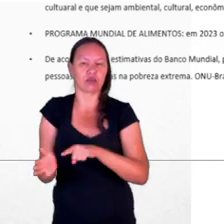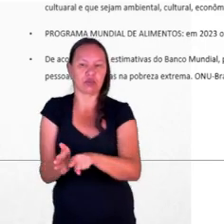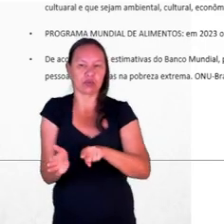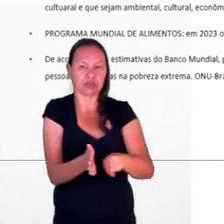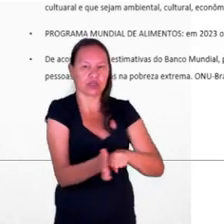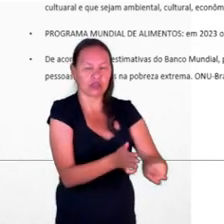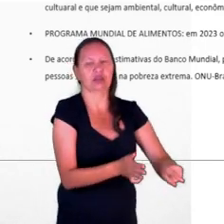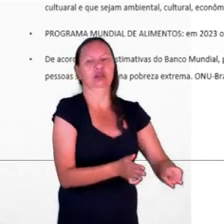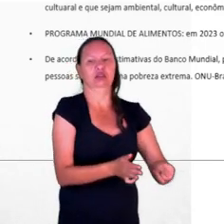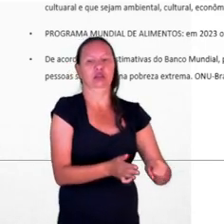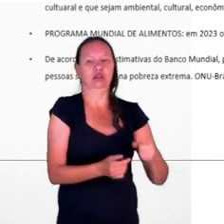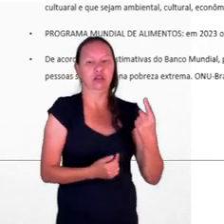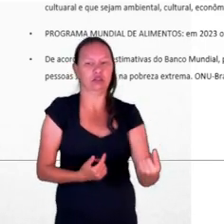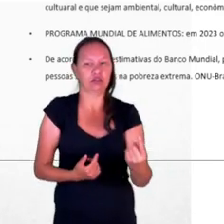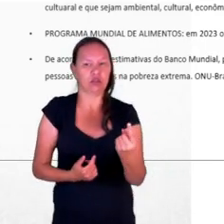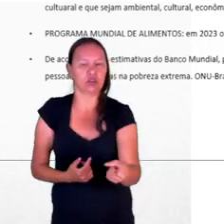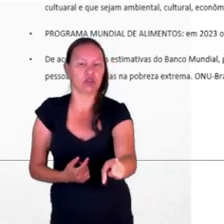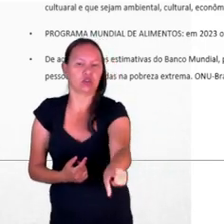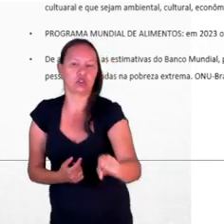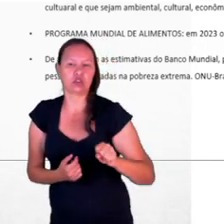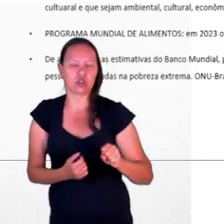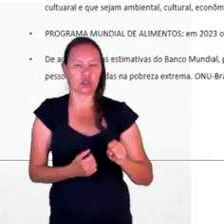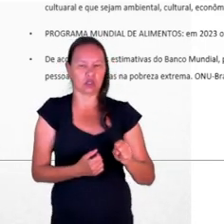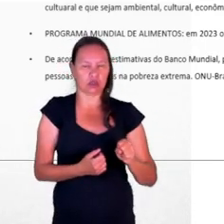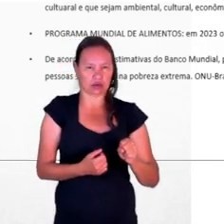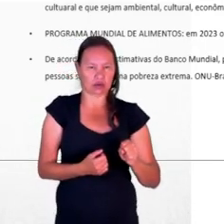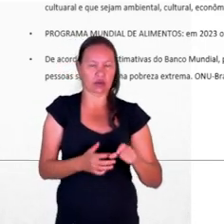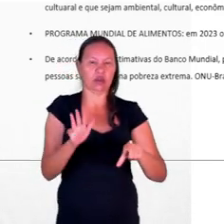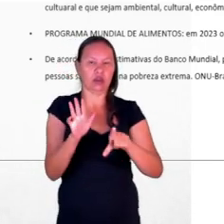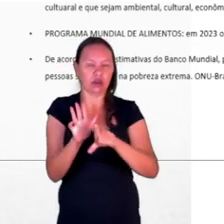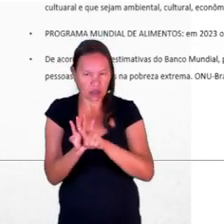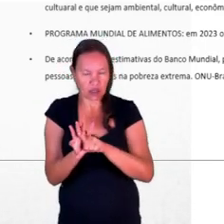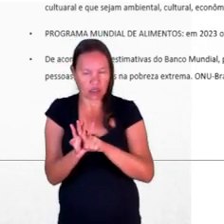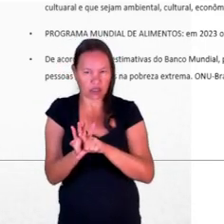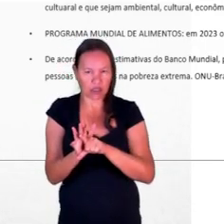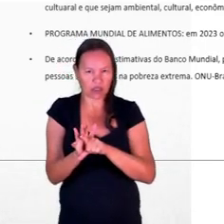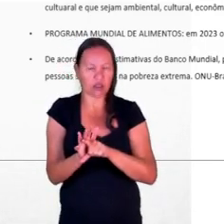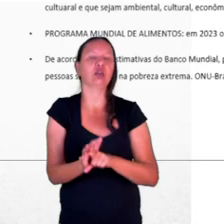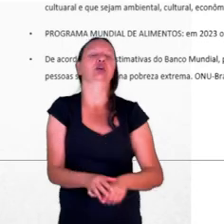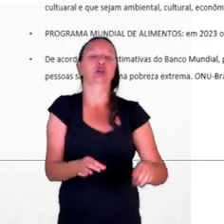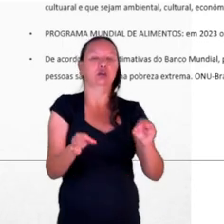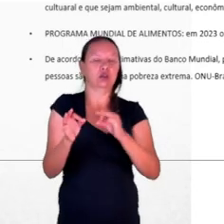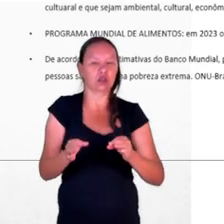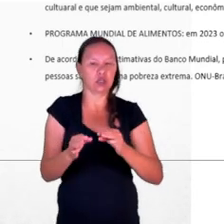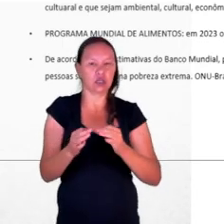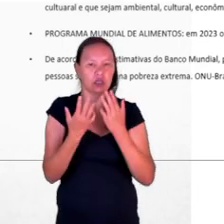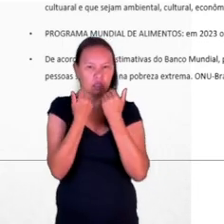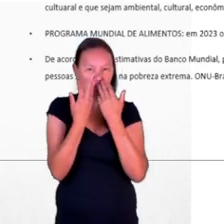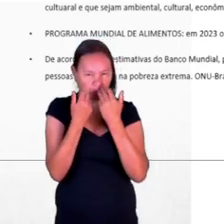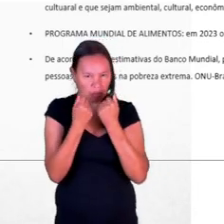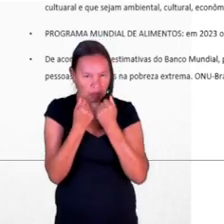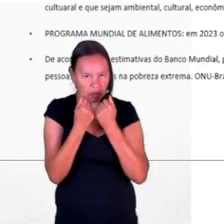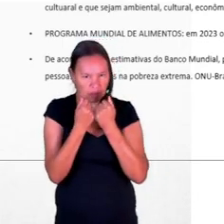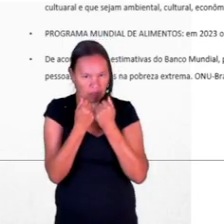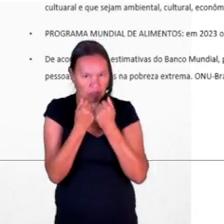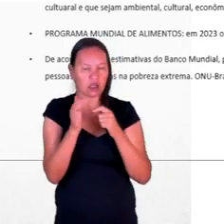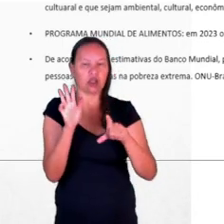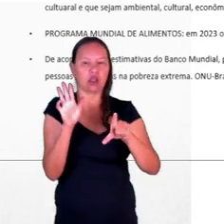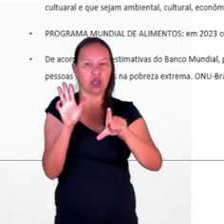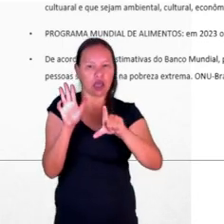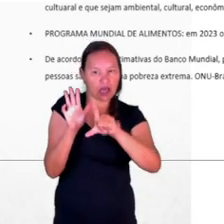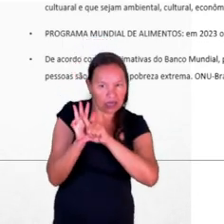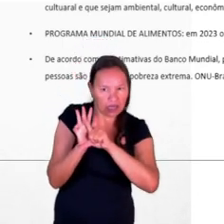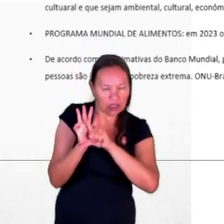vou adotar aqui o conceito da lei orgânica de segurança alimentar e nutricional que é a lei